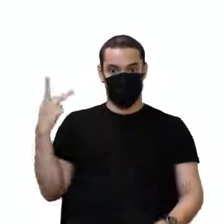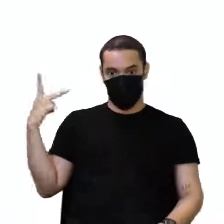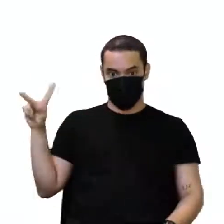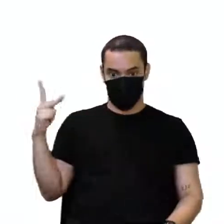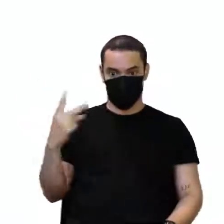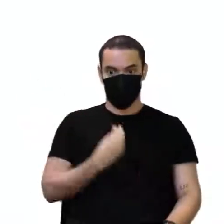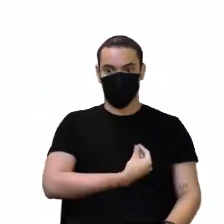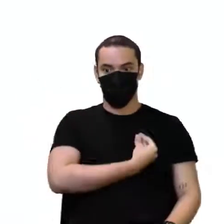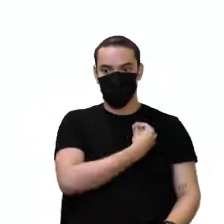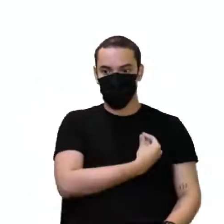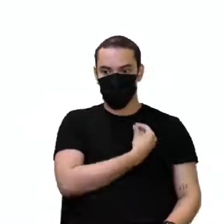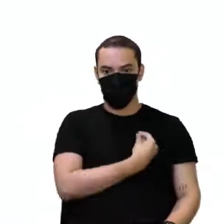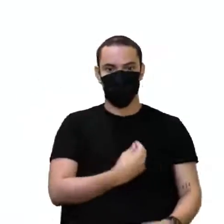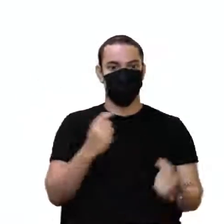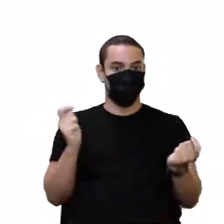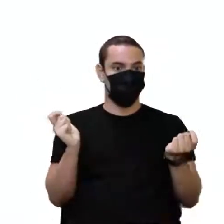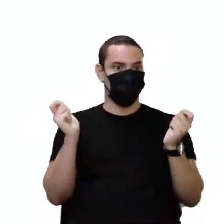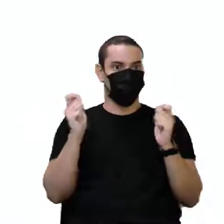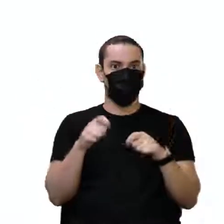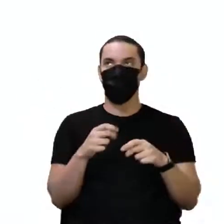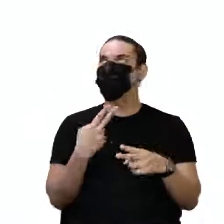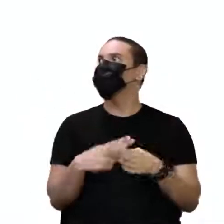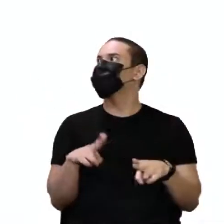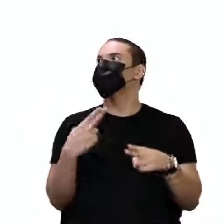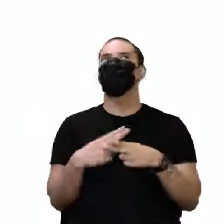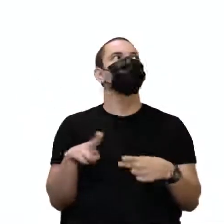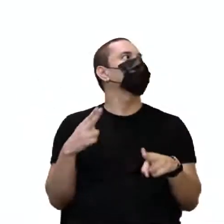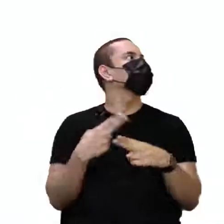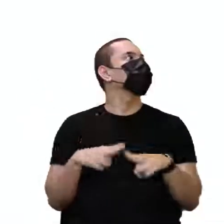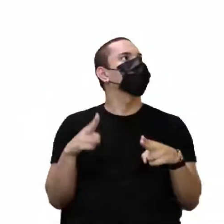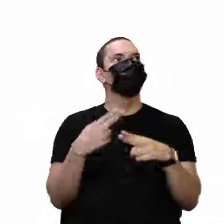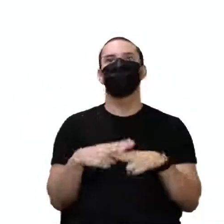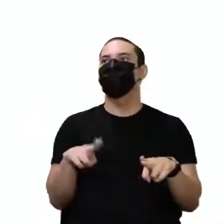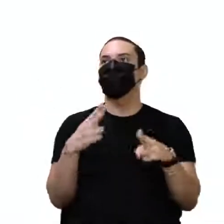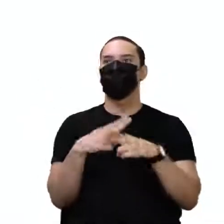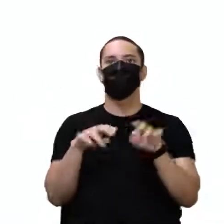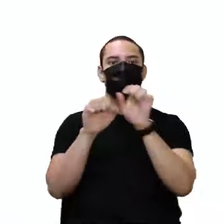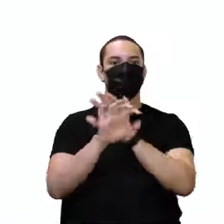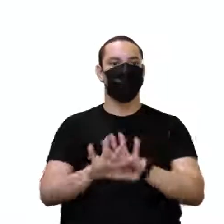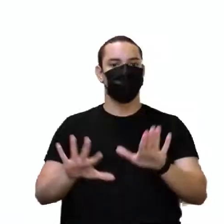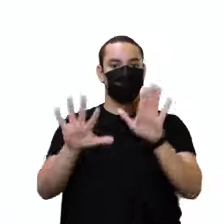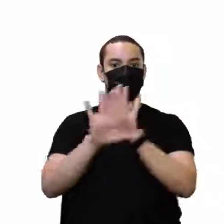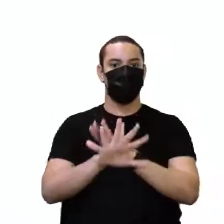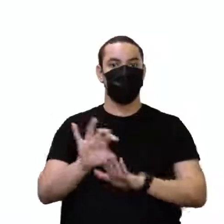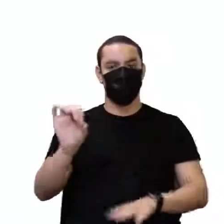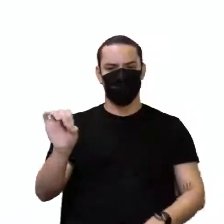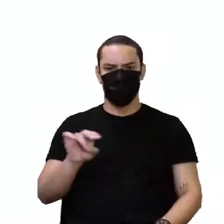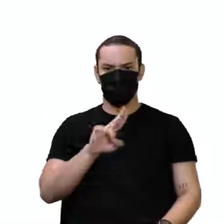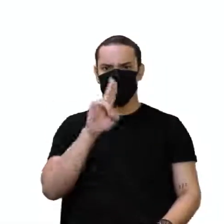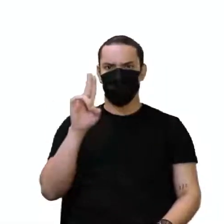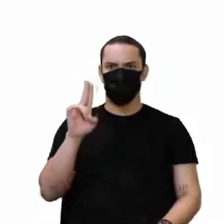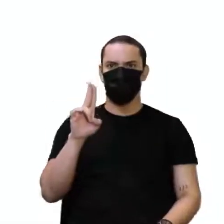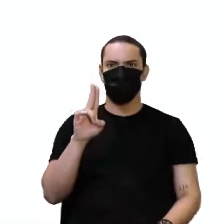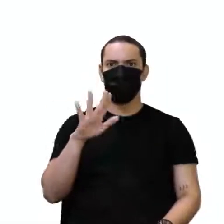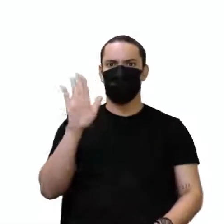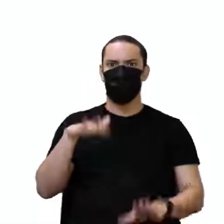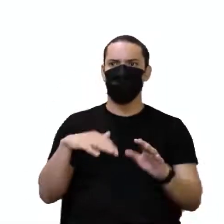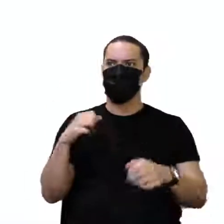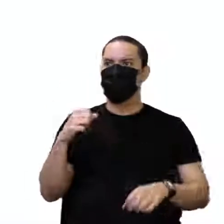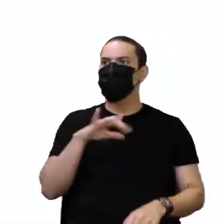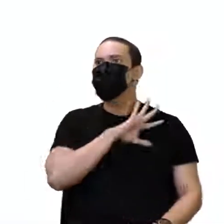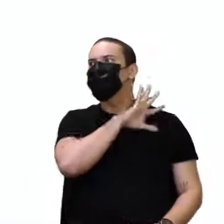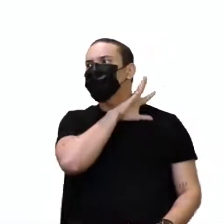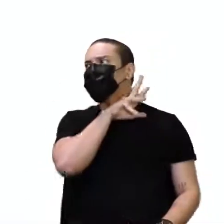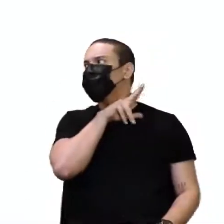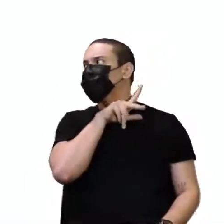ser vivo possa passar batido pelo seu predador ou ele se aproximar